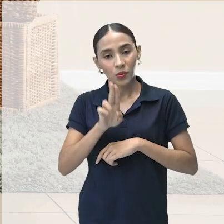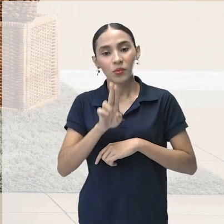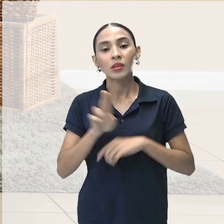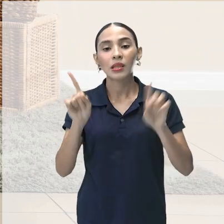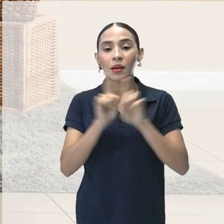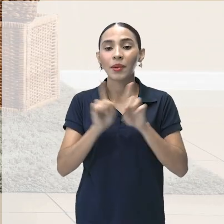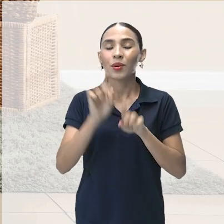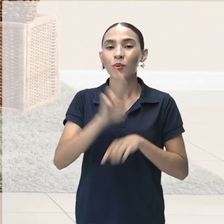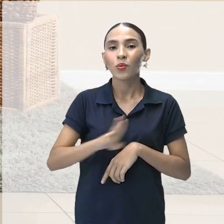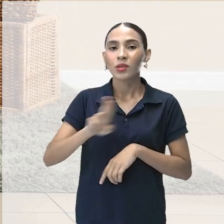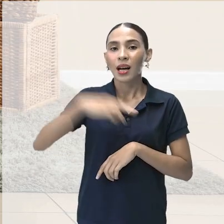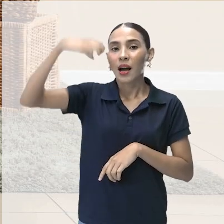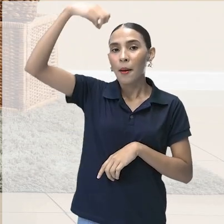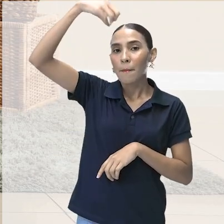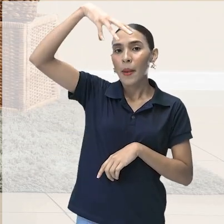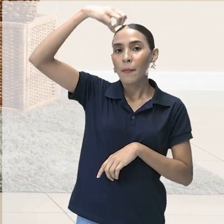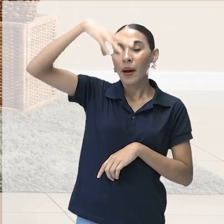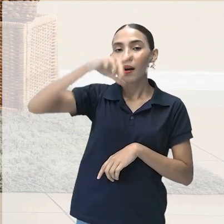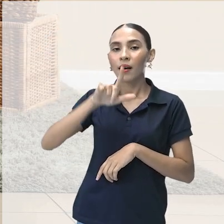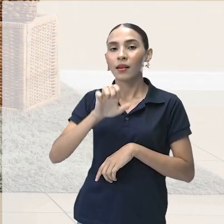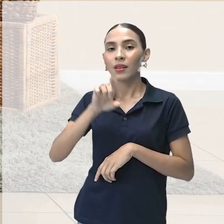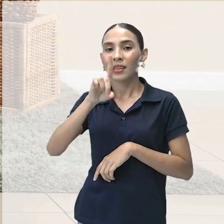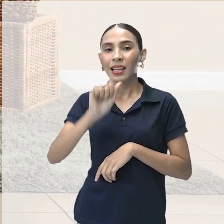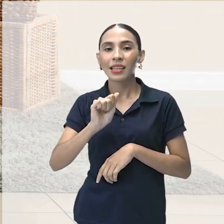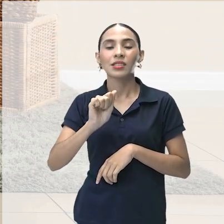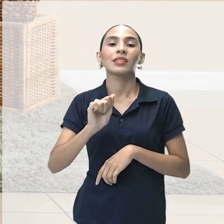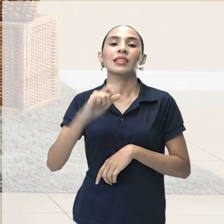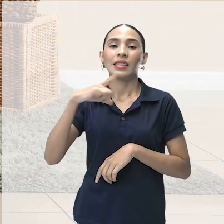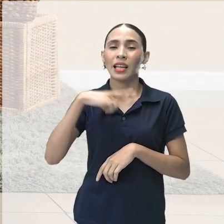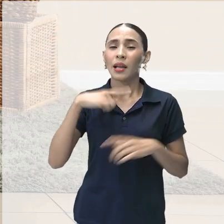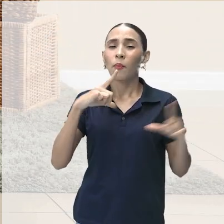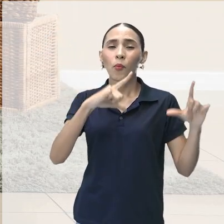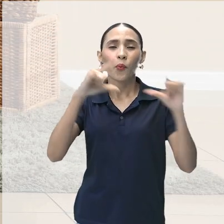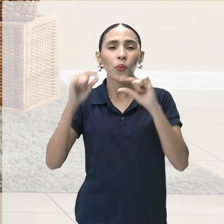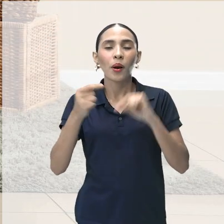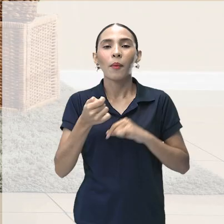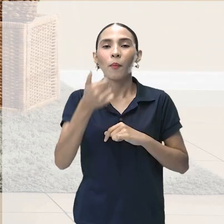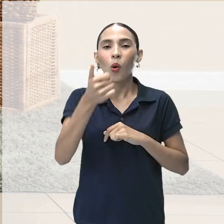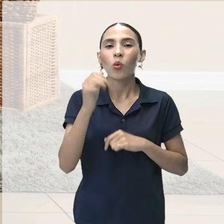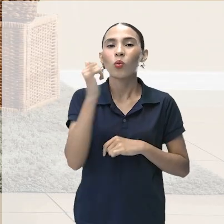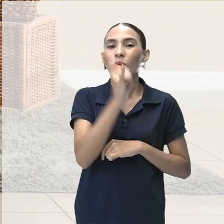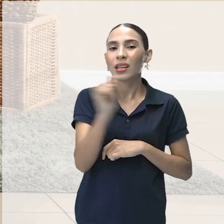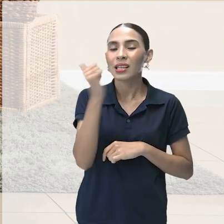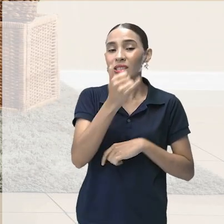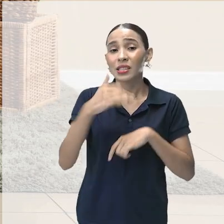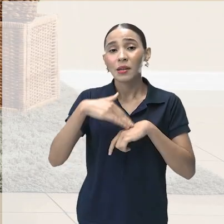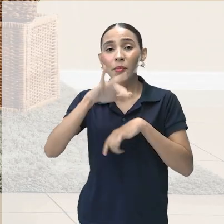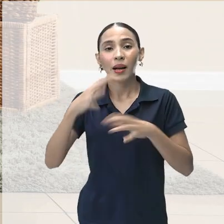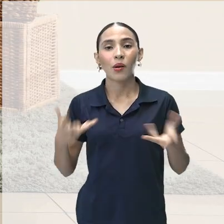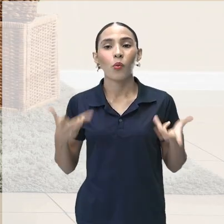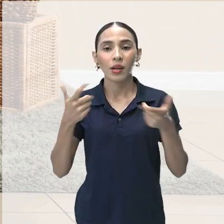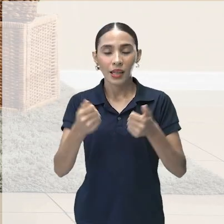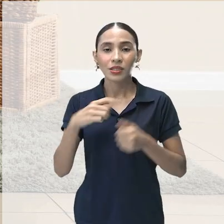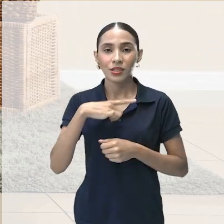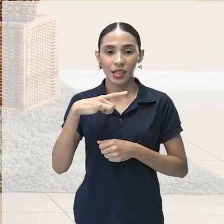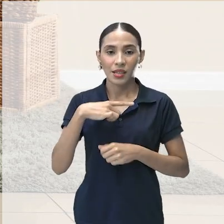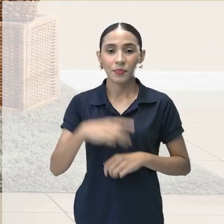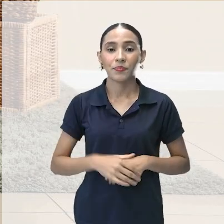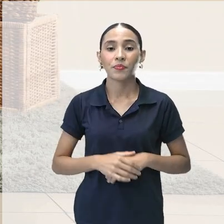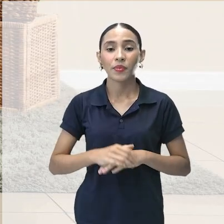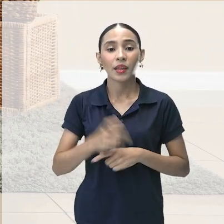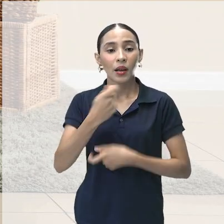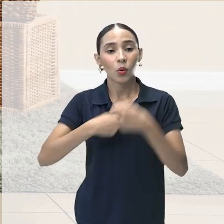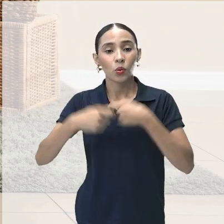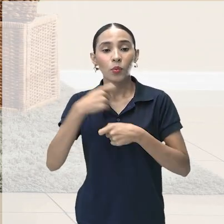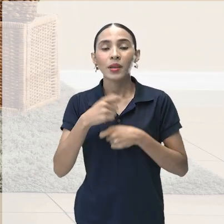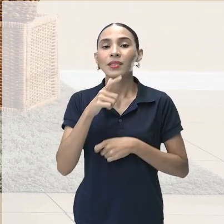e utilizar lâmpadas de LED que têm um menor consumo de energia e que são mais eficientes. A economia